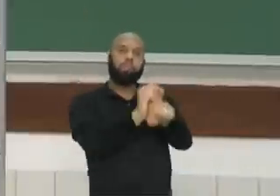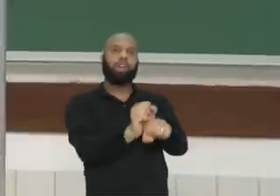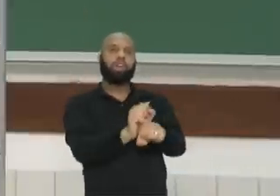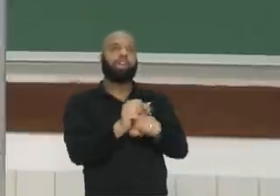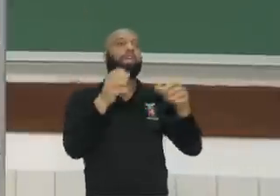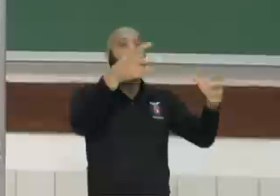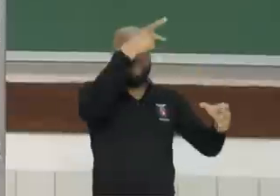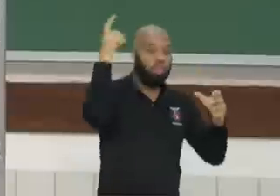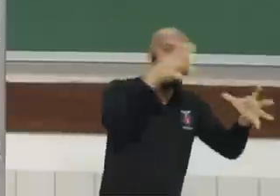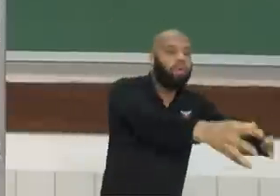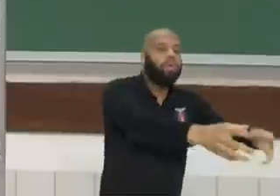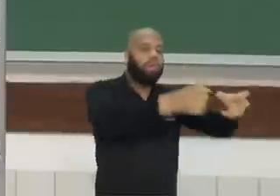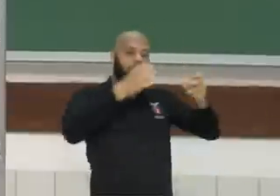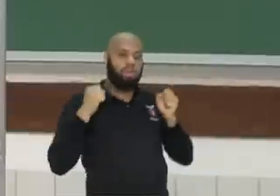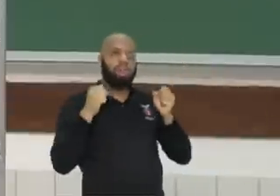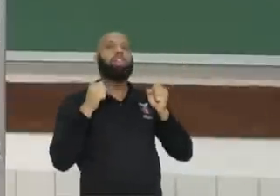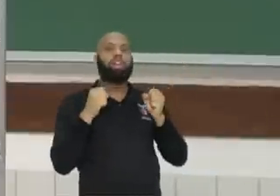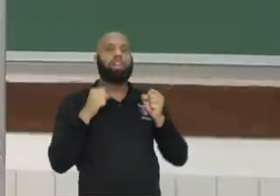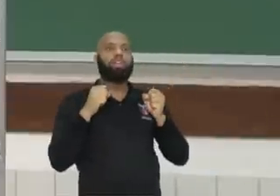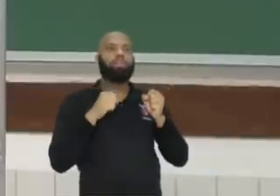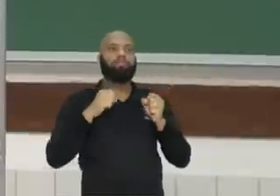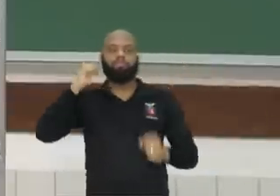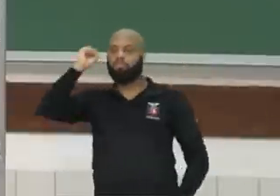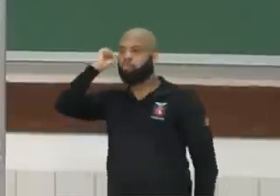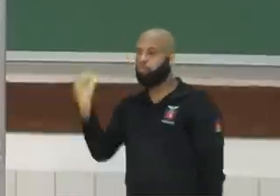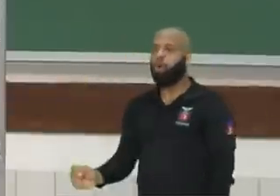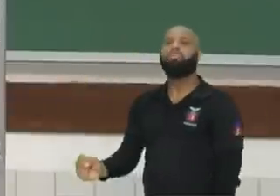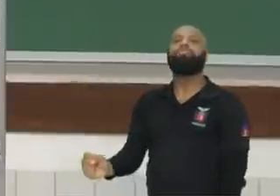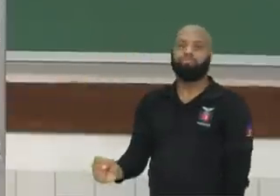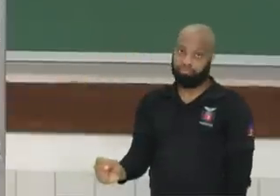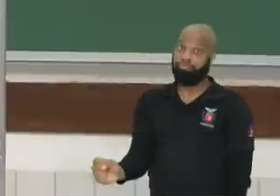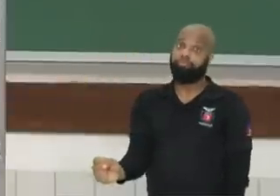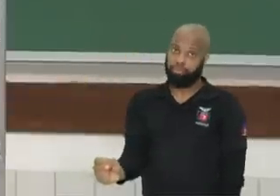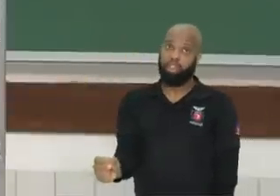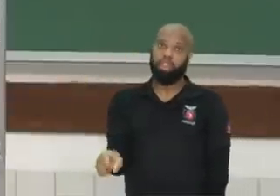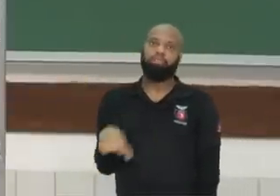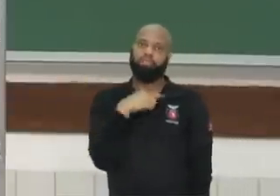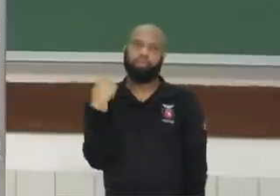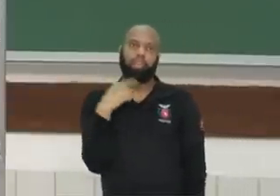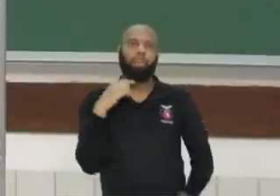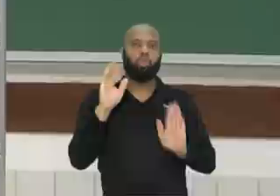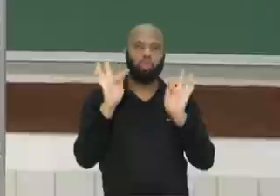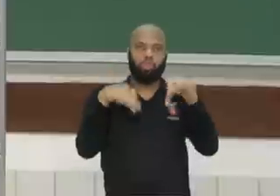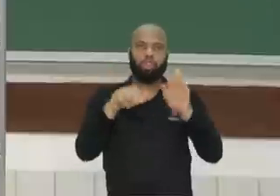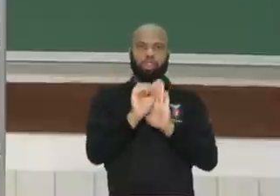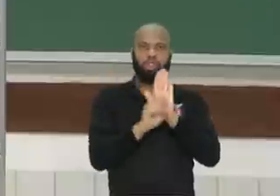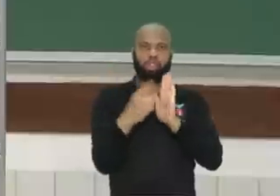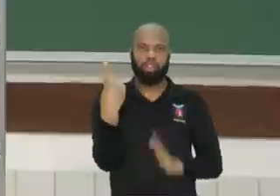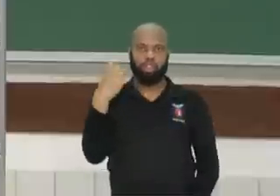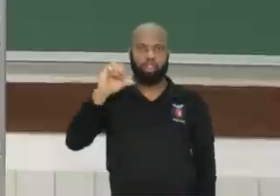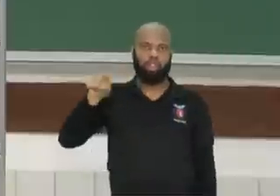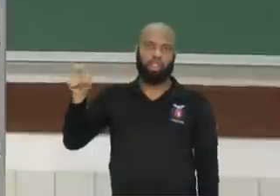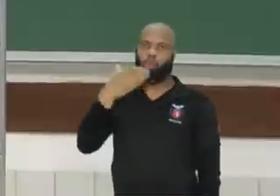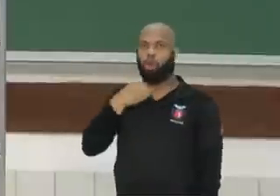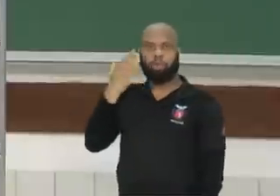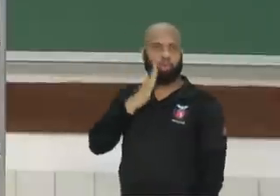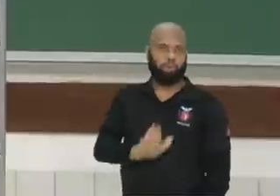barão é retirado do trem e mais algumas pessoas e acaba sendo assassinado no final do século XIX, o Barão de Serra